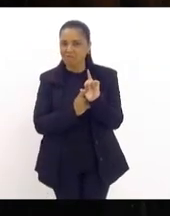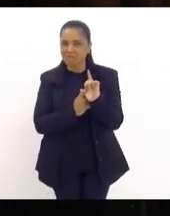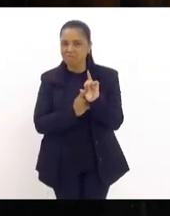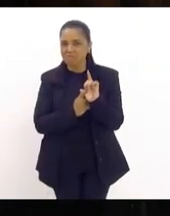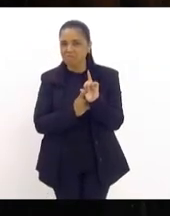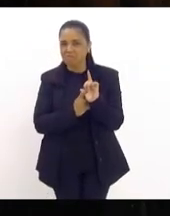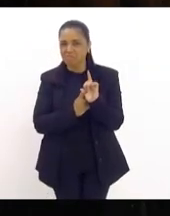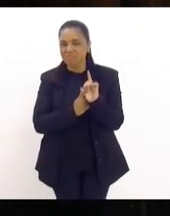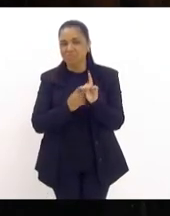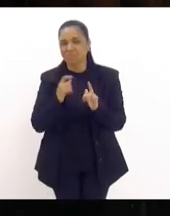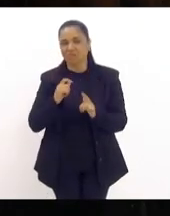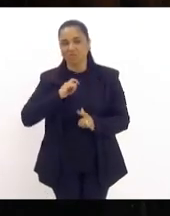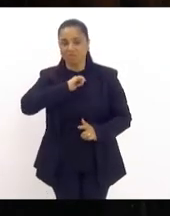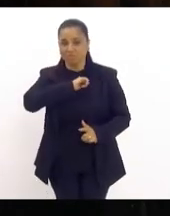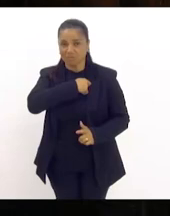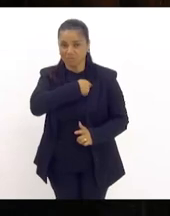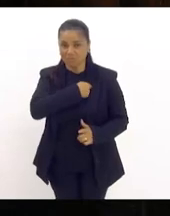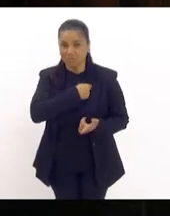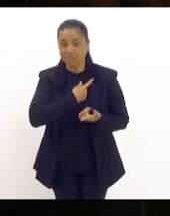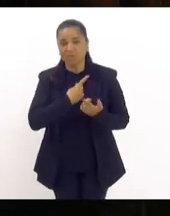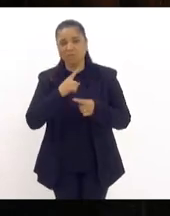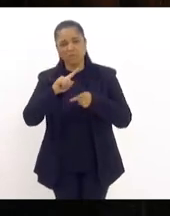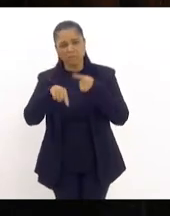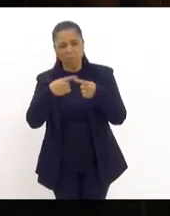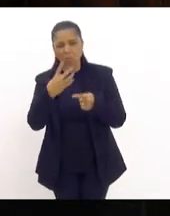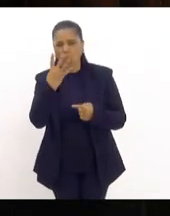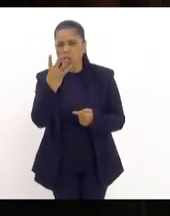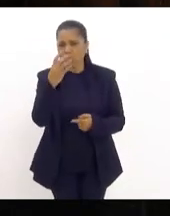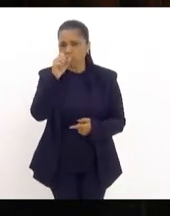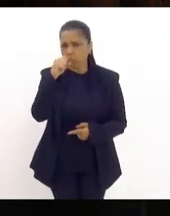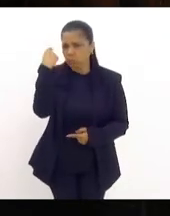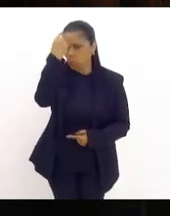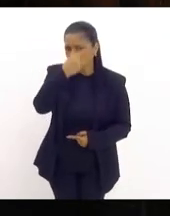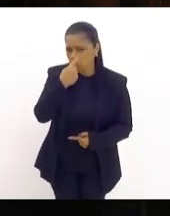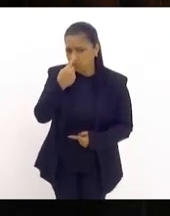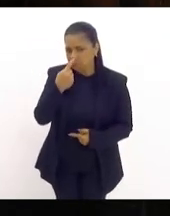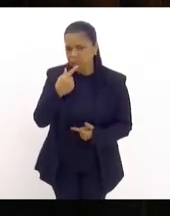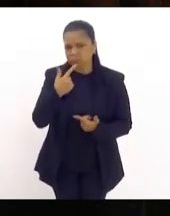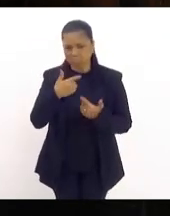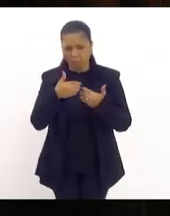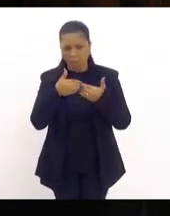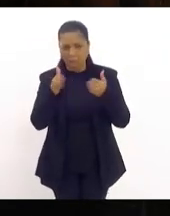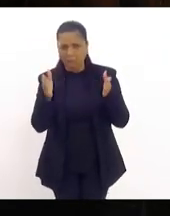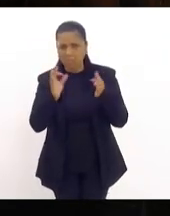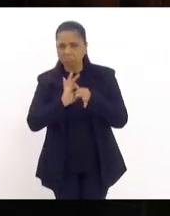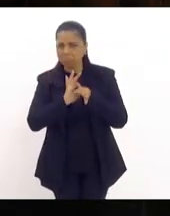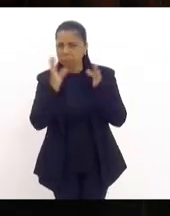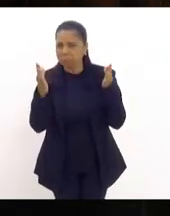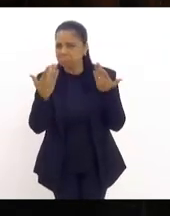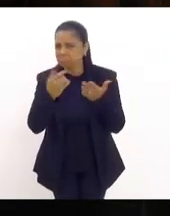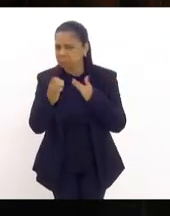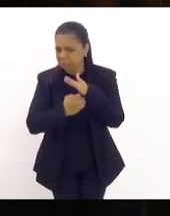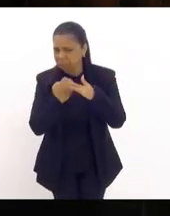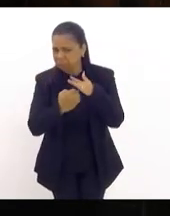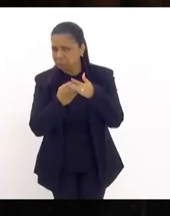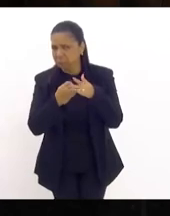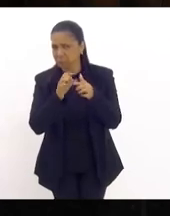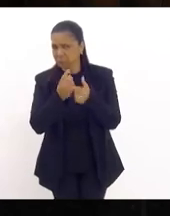e 48 horas depois são ativadas novamente. Isso merece, no